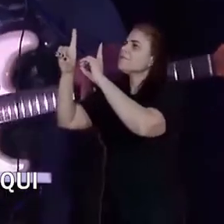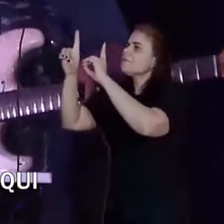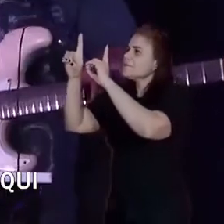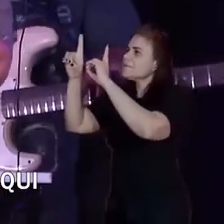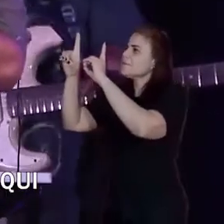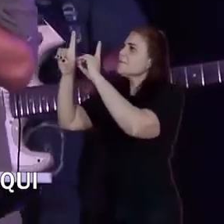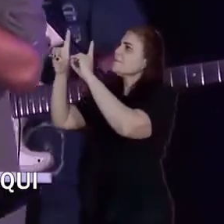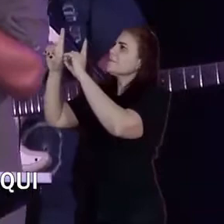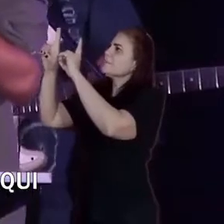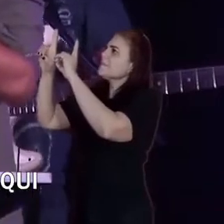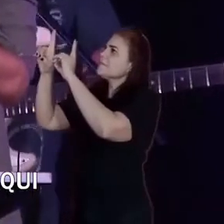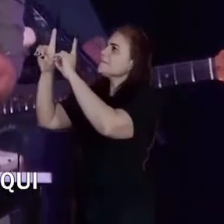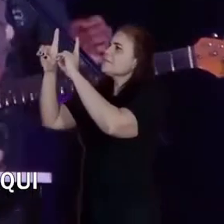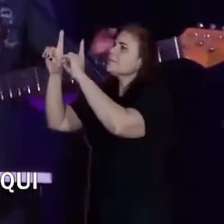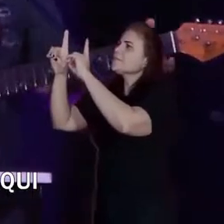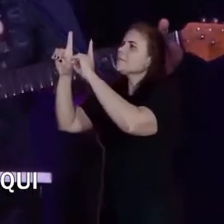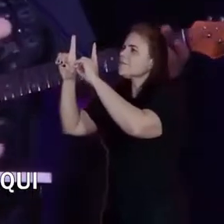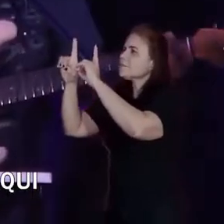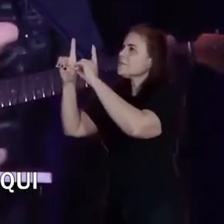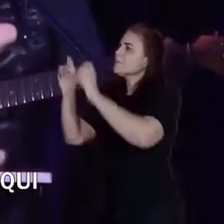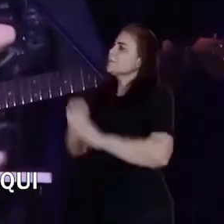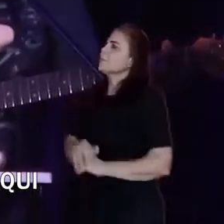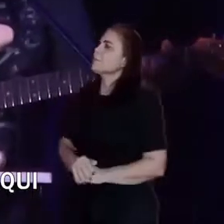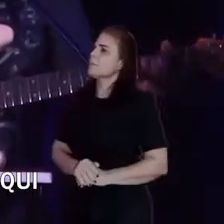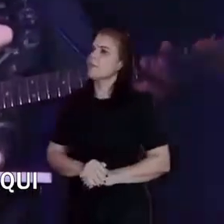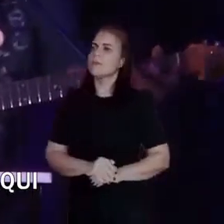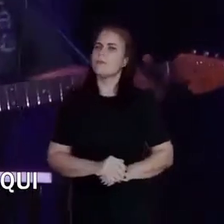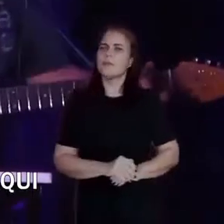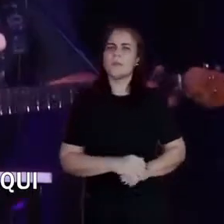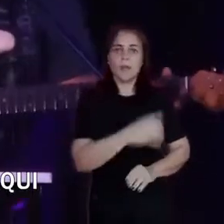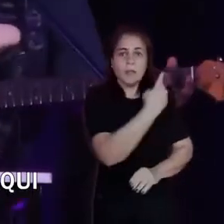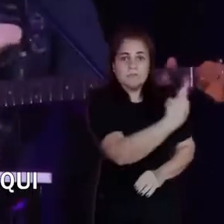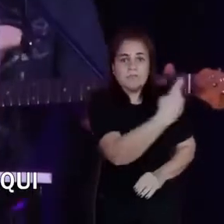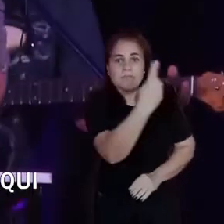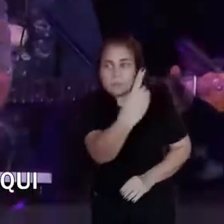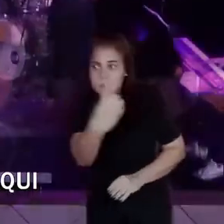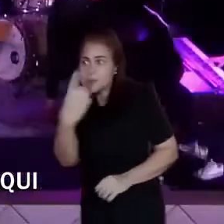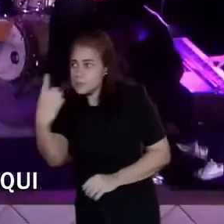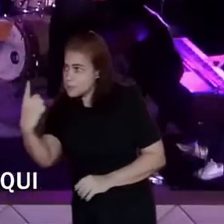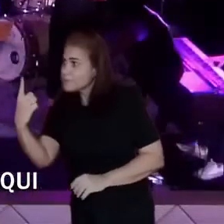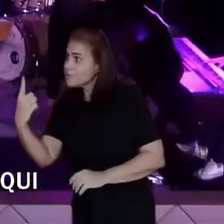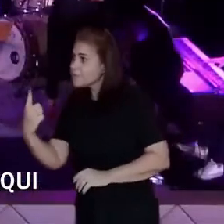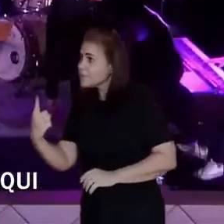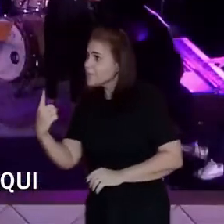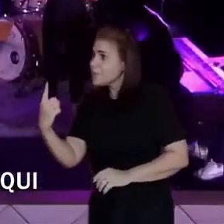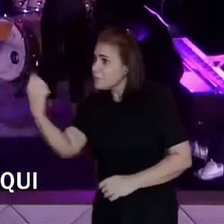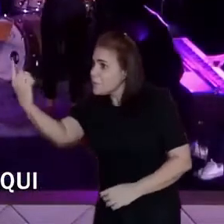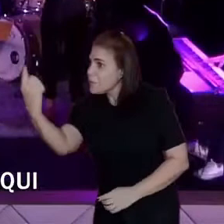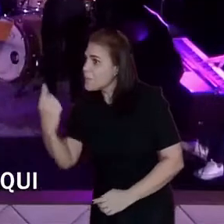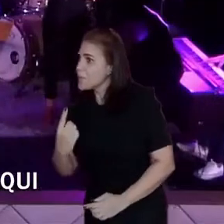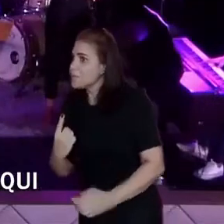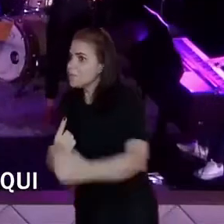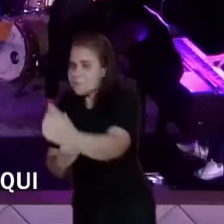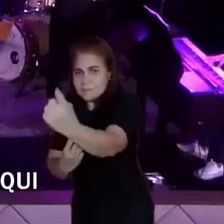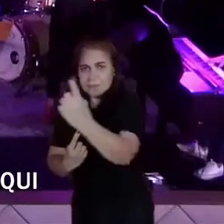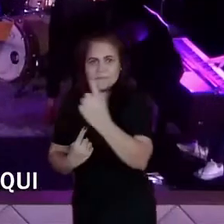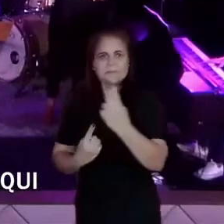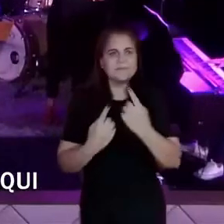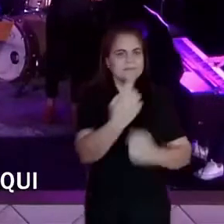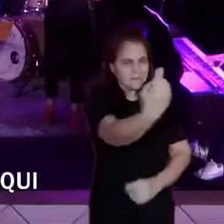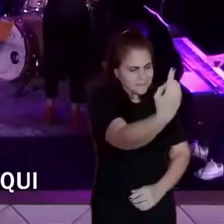chegou Liga para o senhor você já